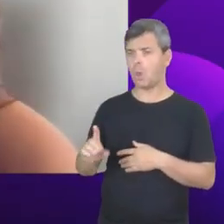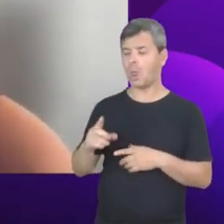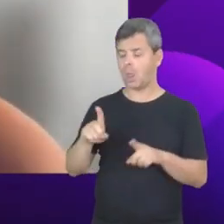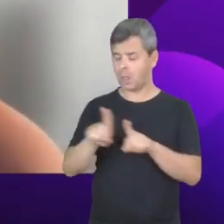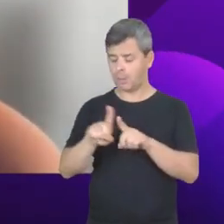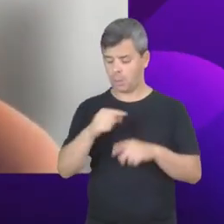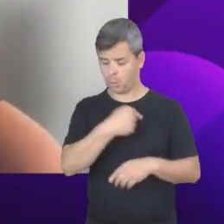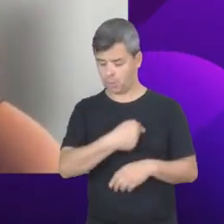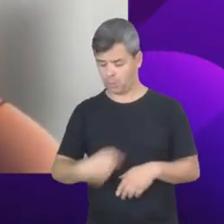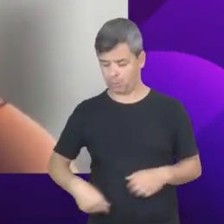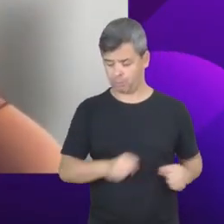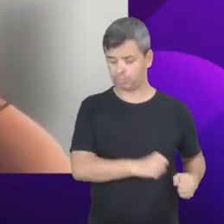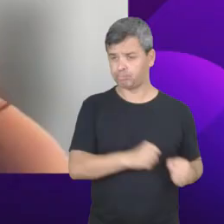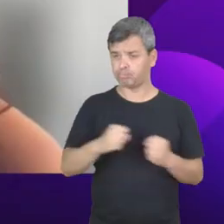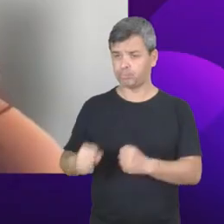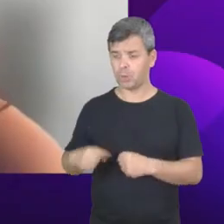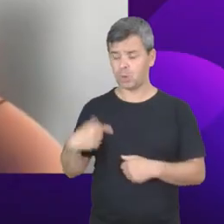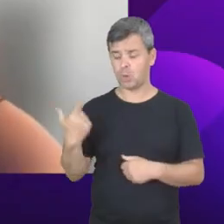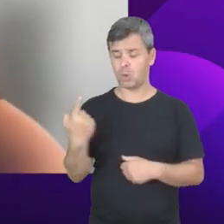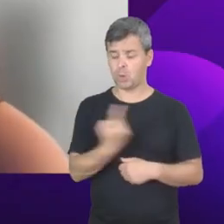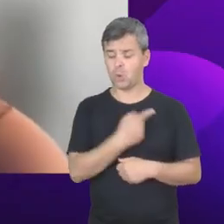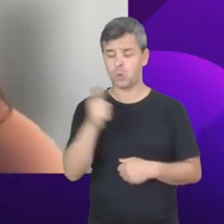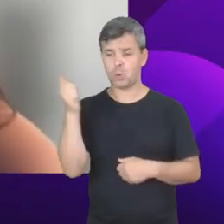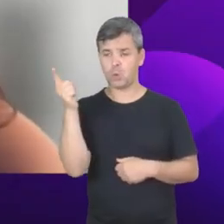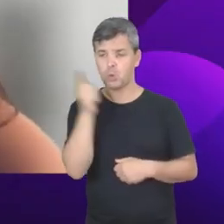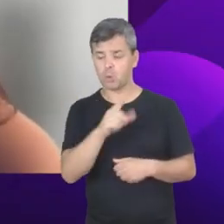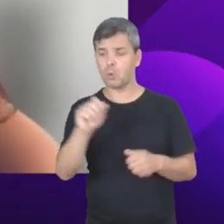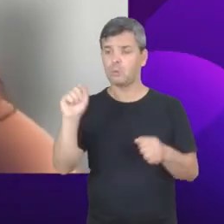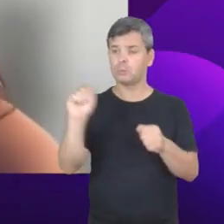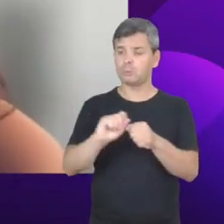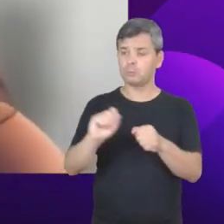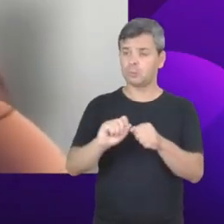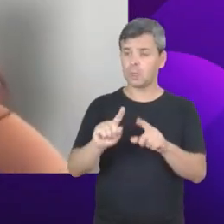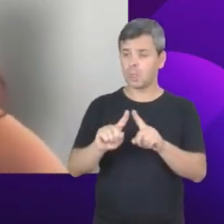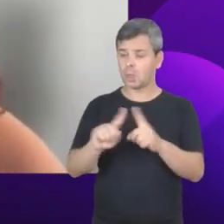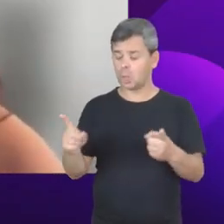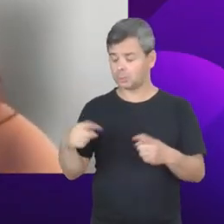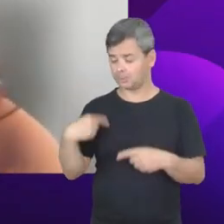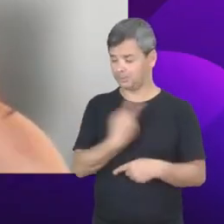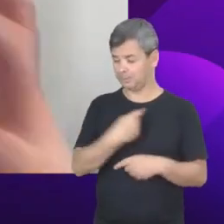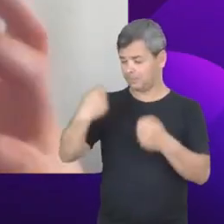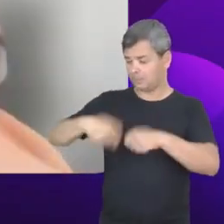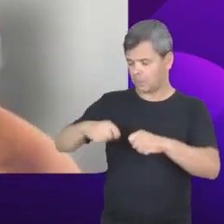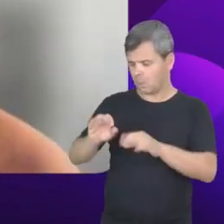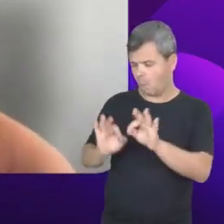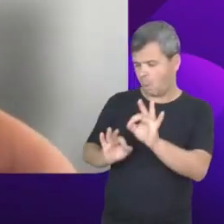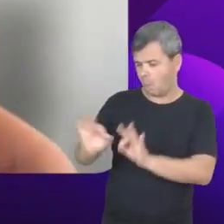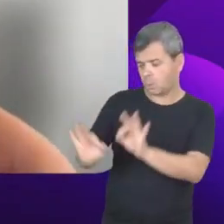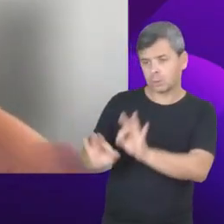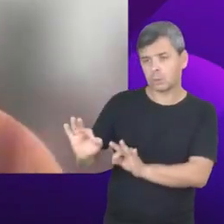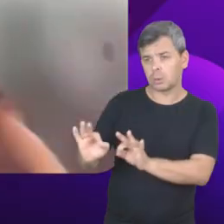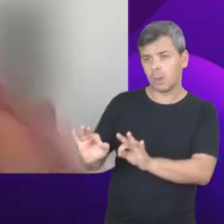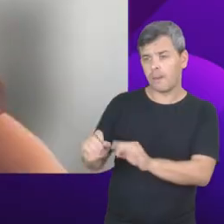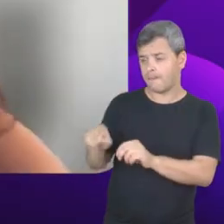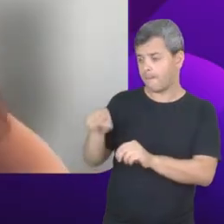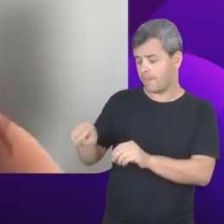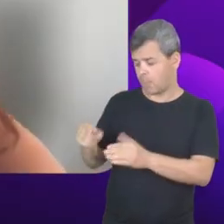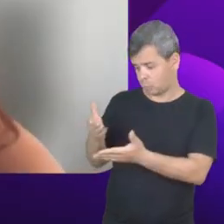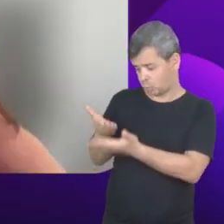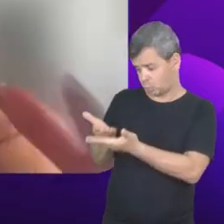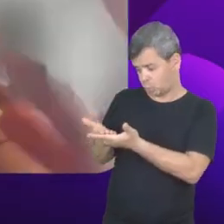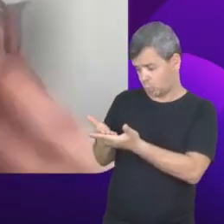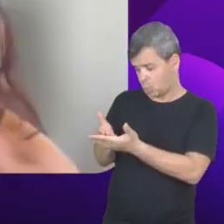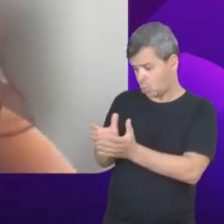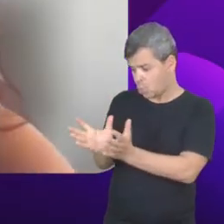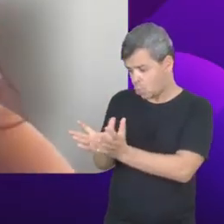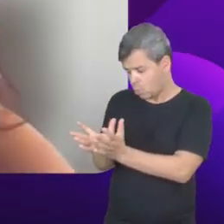público, isso a gente consegue fazer, mas a gente precisa de uma organização ali dos